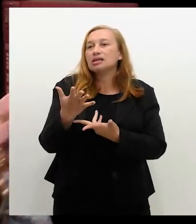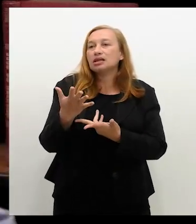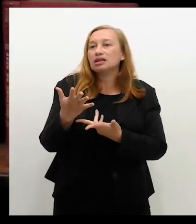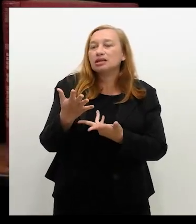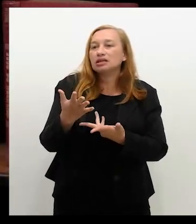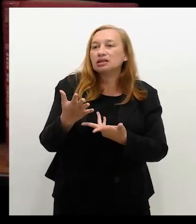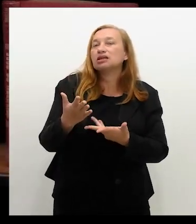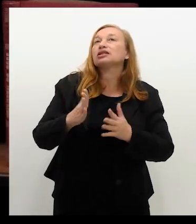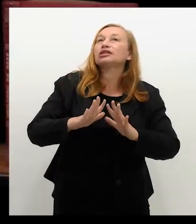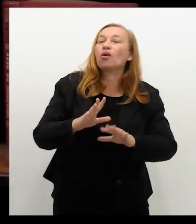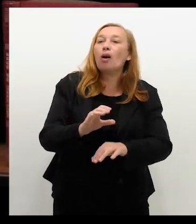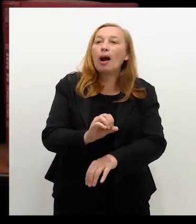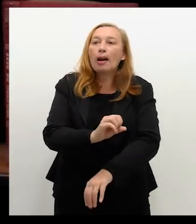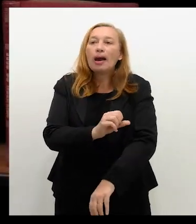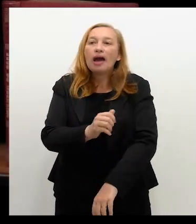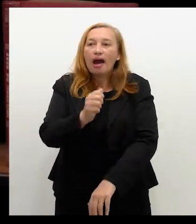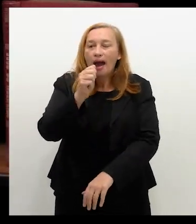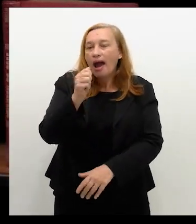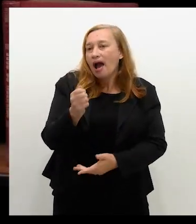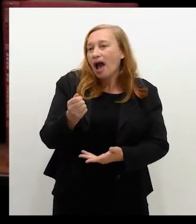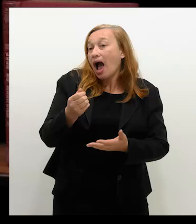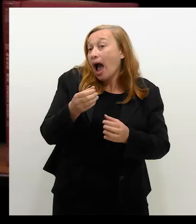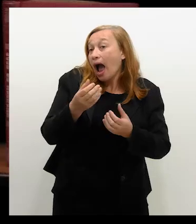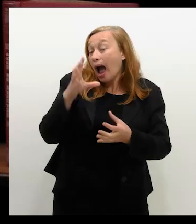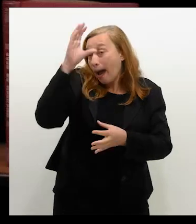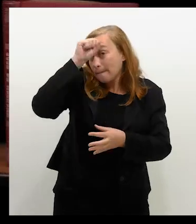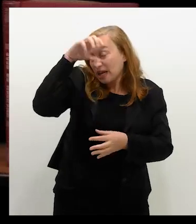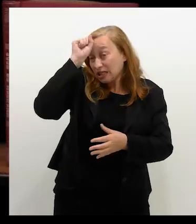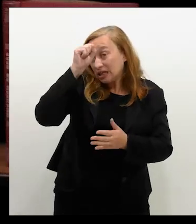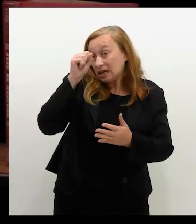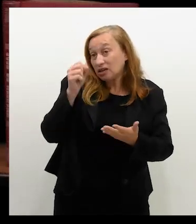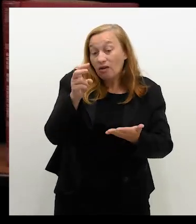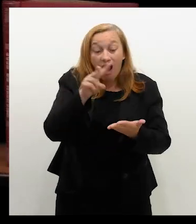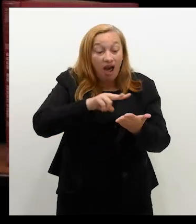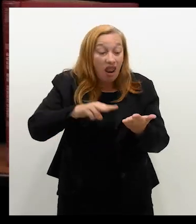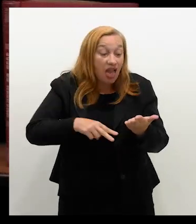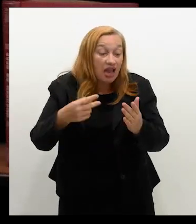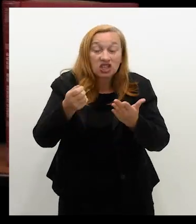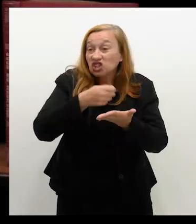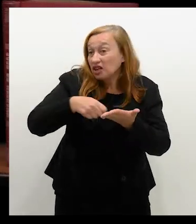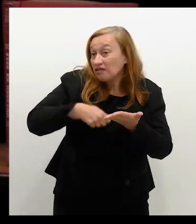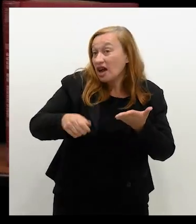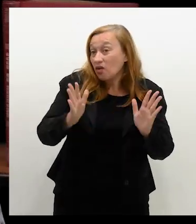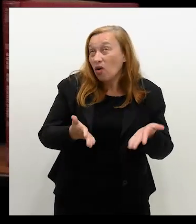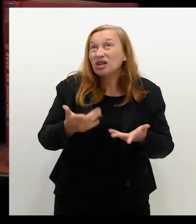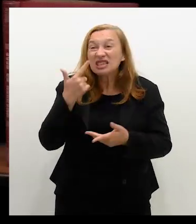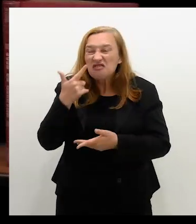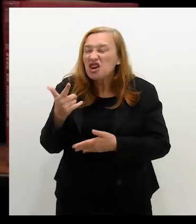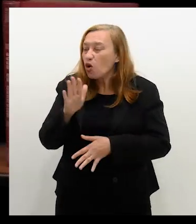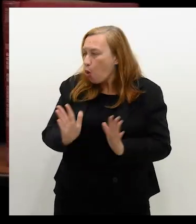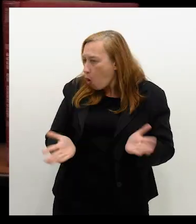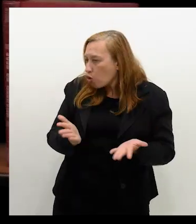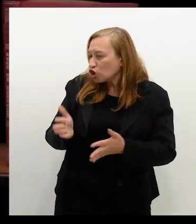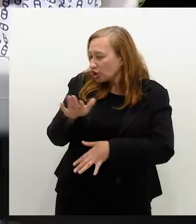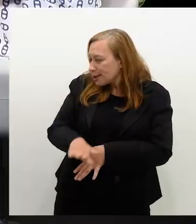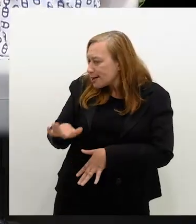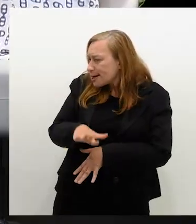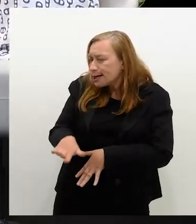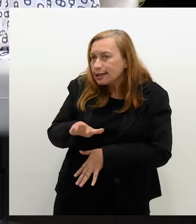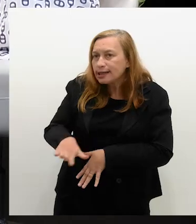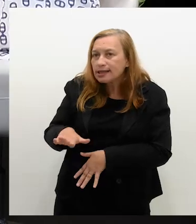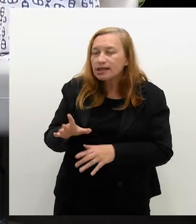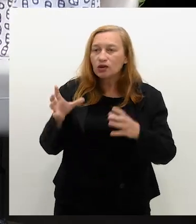1000, que estão em época de alfabetização, crianças mais jovens, que hoje em dia a gente vê até criança pequenininha, né? Com aqueles fones bonitinhos, né?